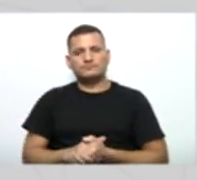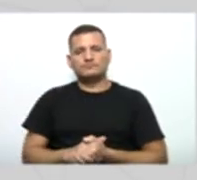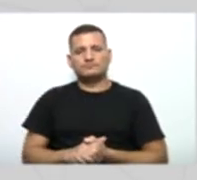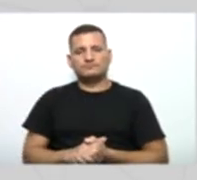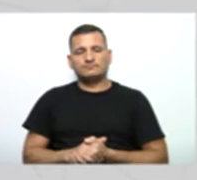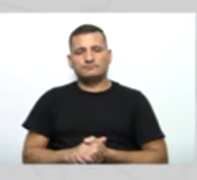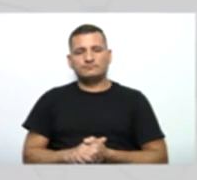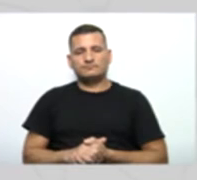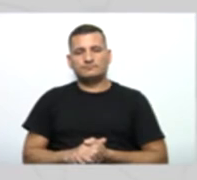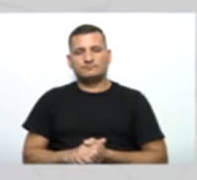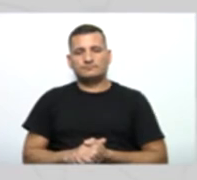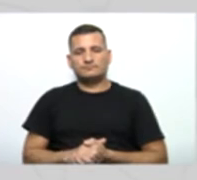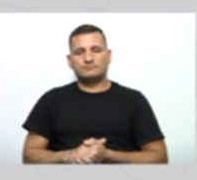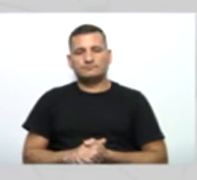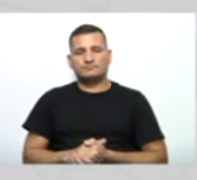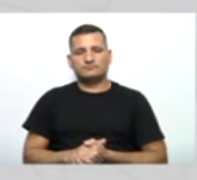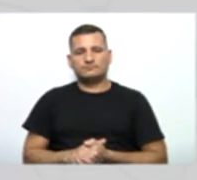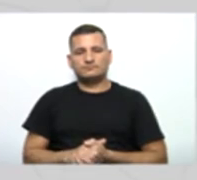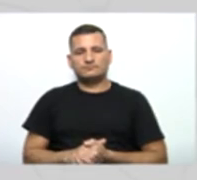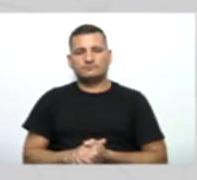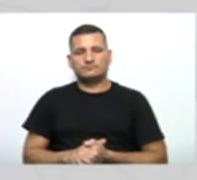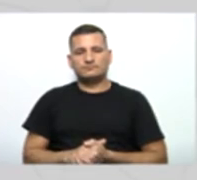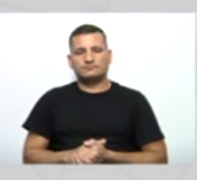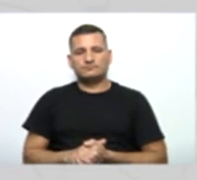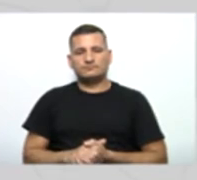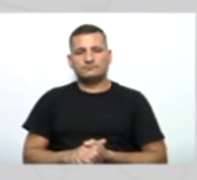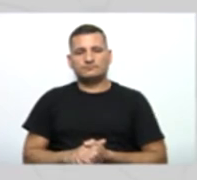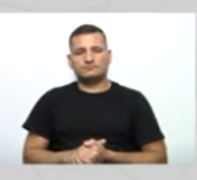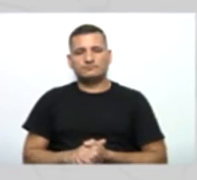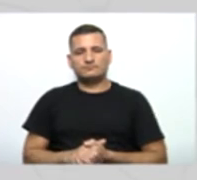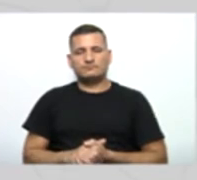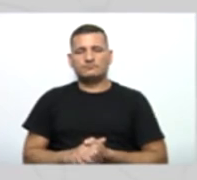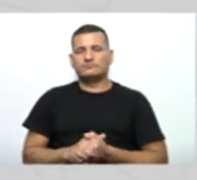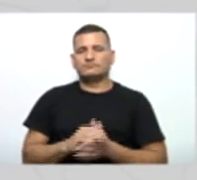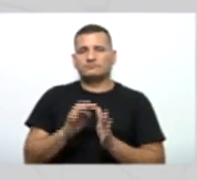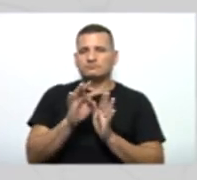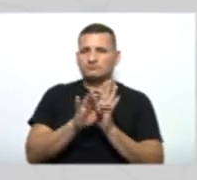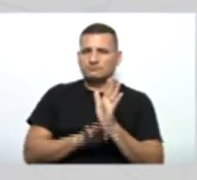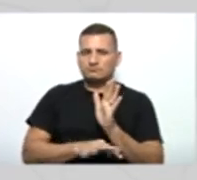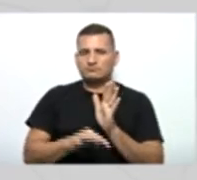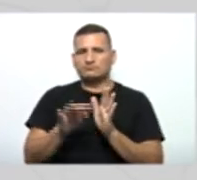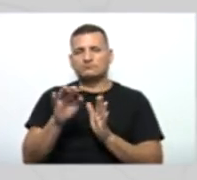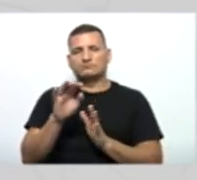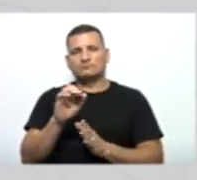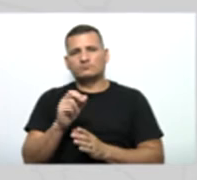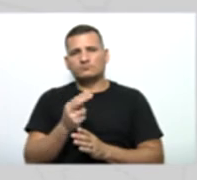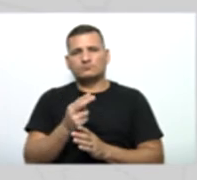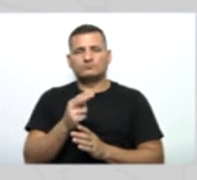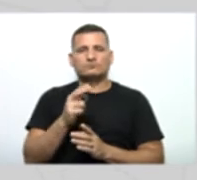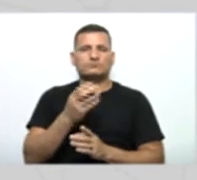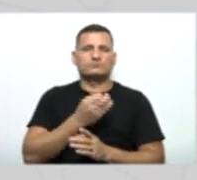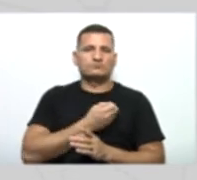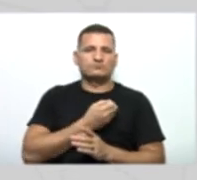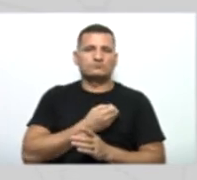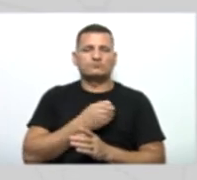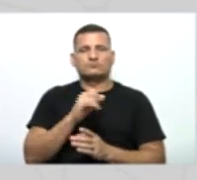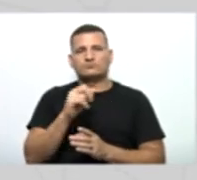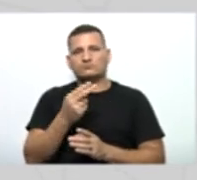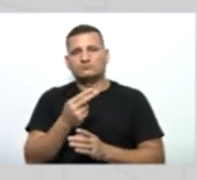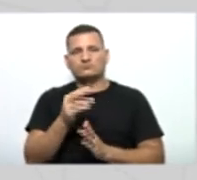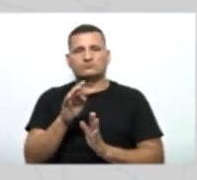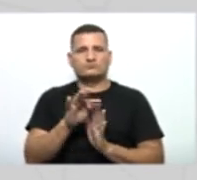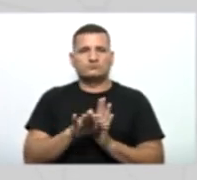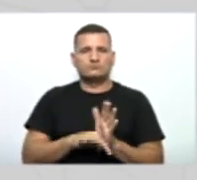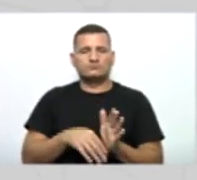Ressaltando, pode ser só texto? Pode ser só texto. Pode ser só inteiro? Pode ser só inteiro. Pode ser texto inteiro? Pode